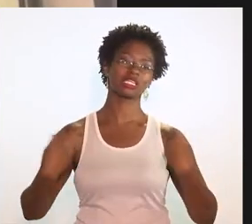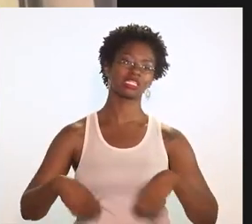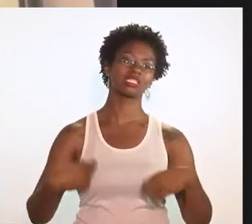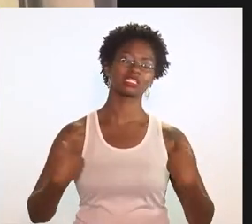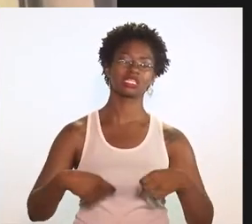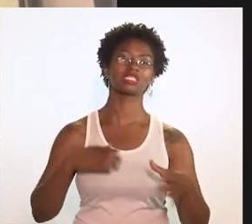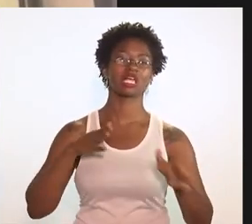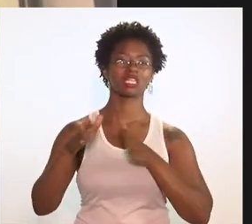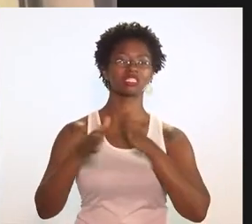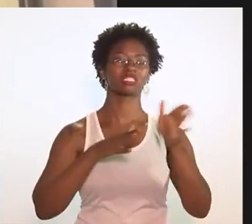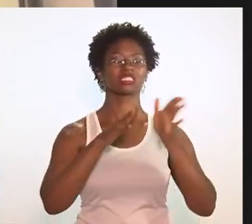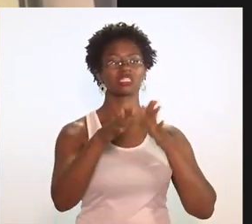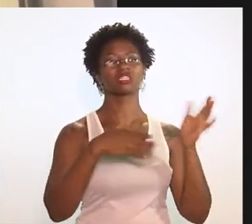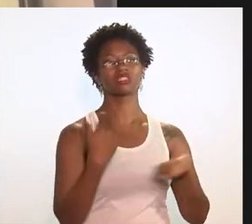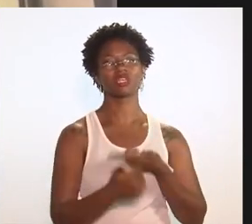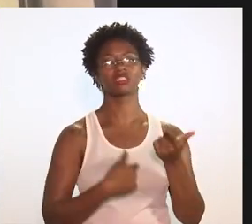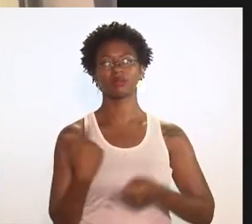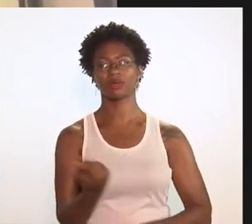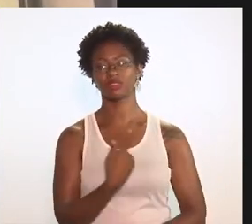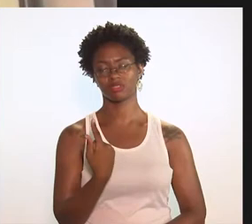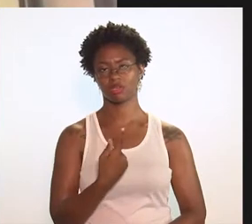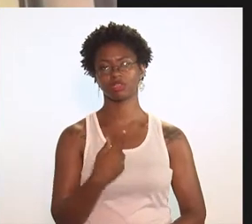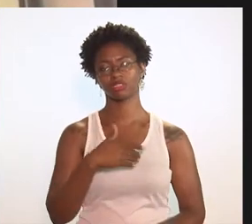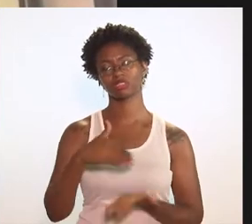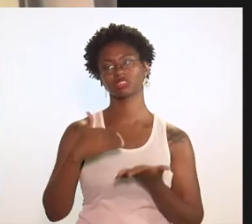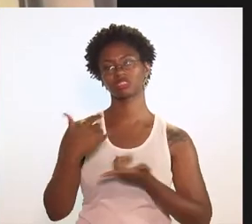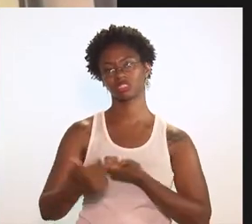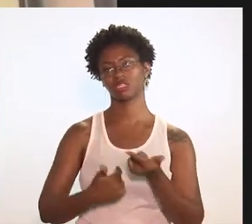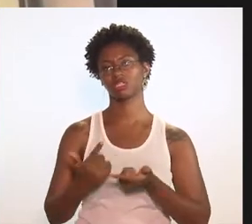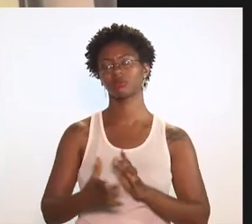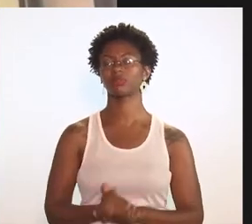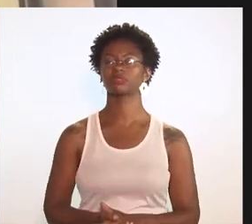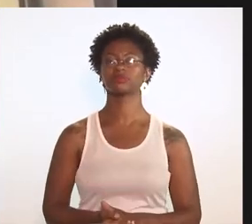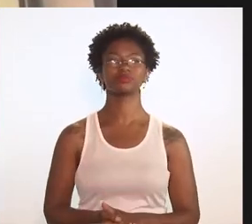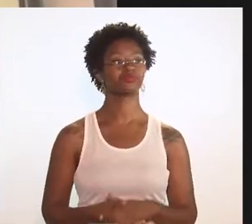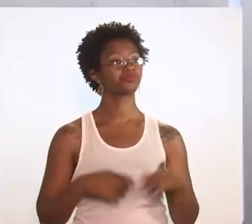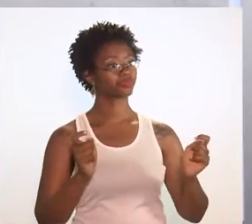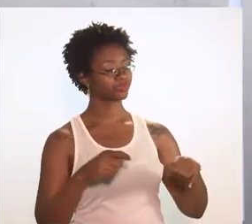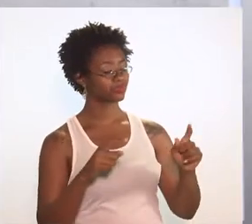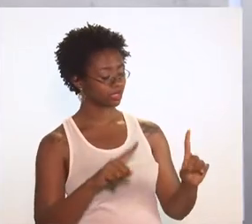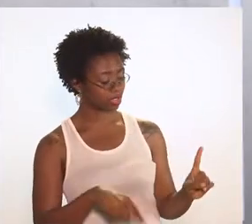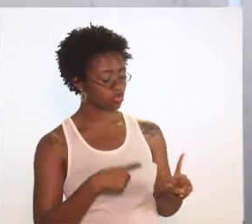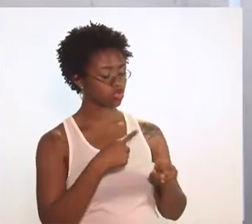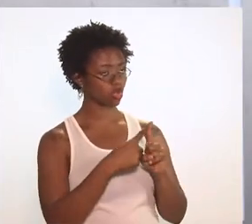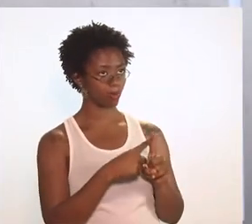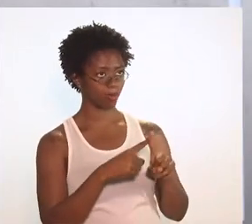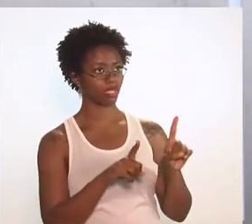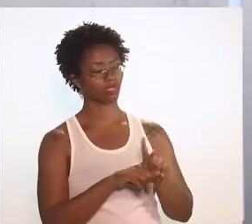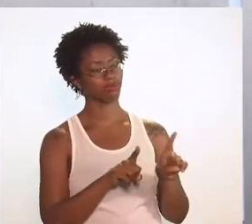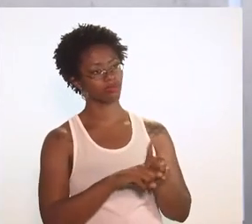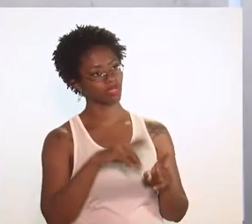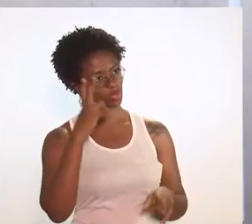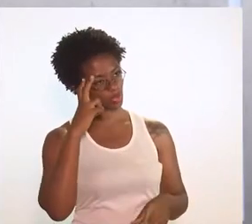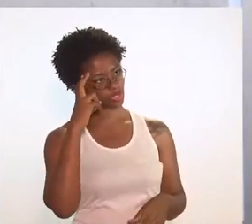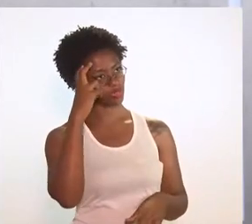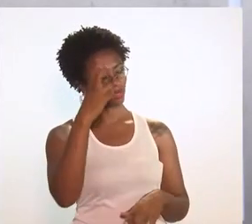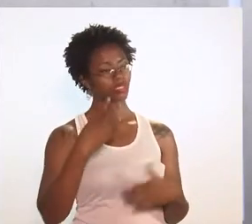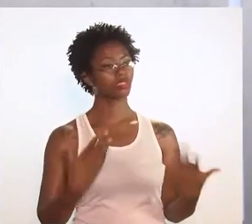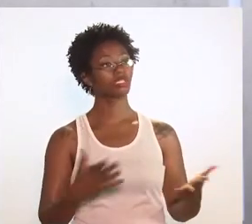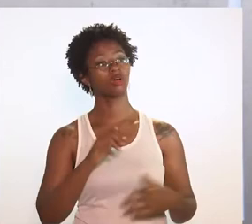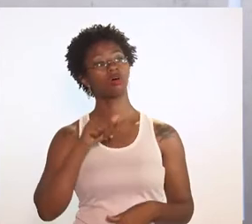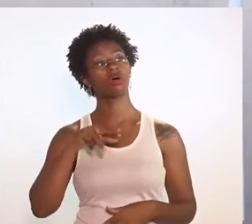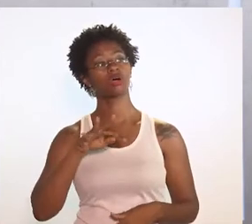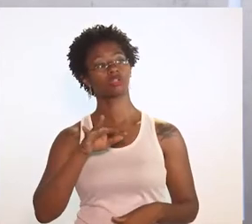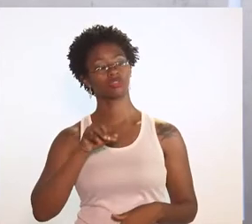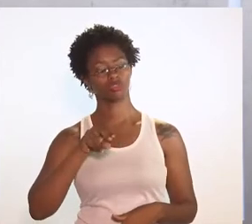estejam necessitando de ter o acesso ao nosso trabalho da Secretaria de Trabalho. E que podem somar, inclusive, né, trazendo conhecimento a